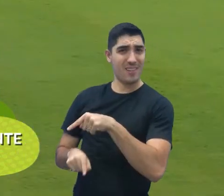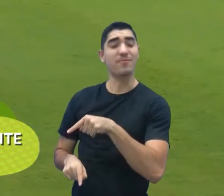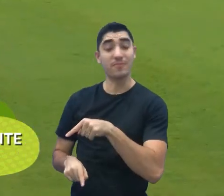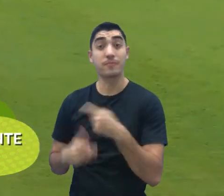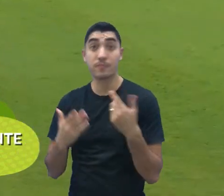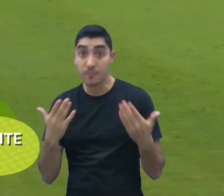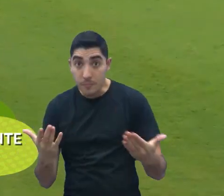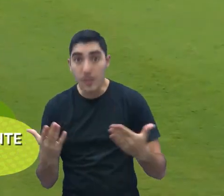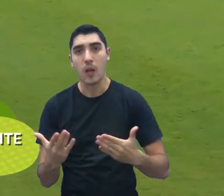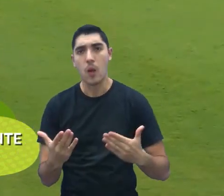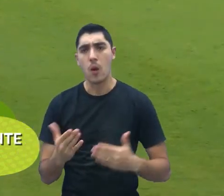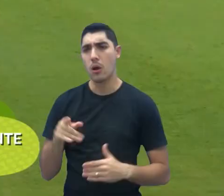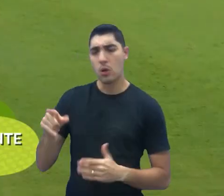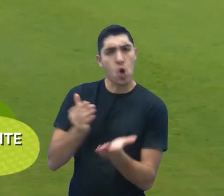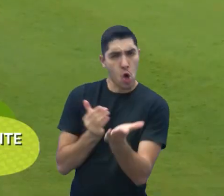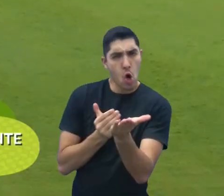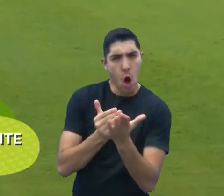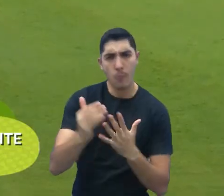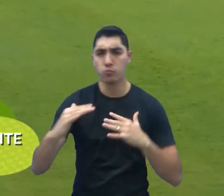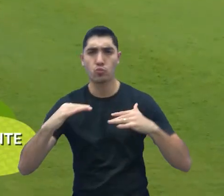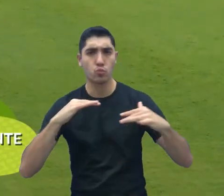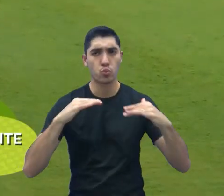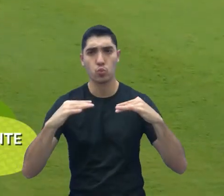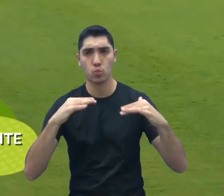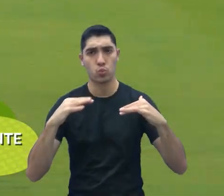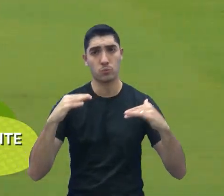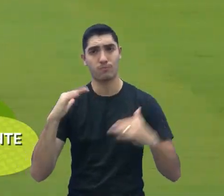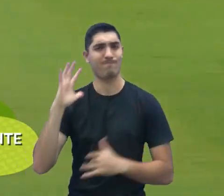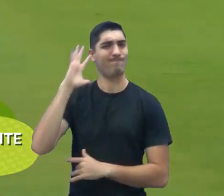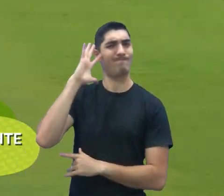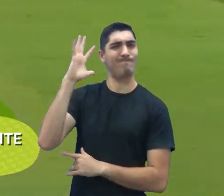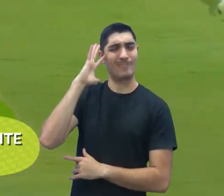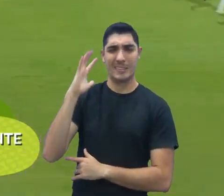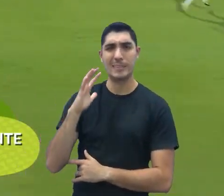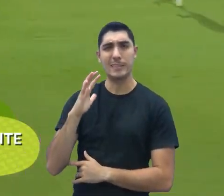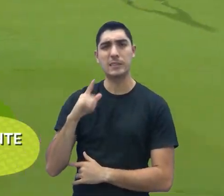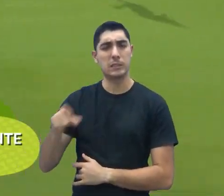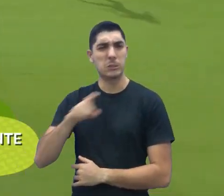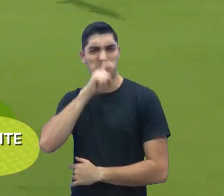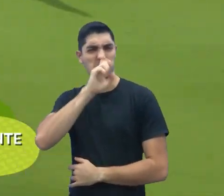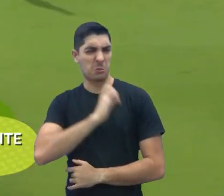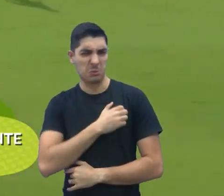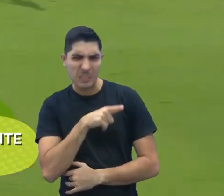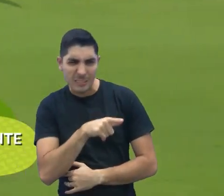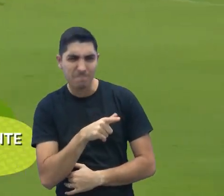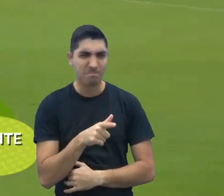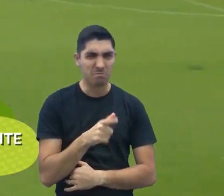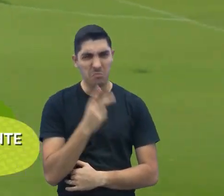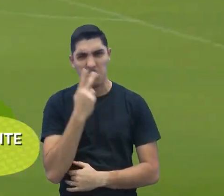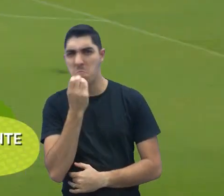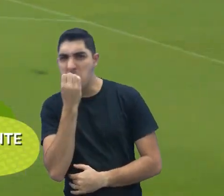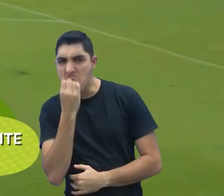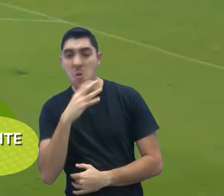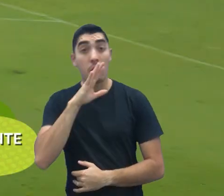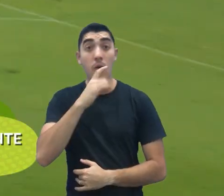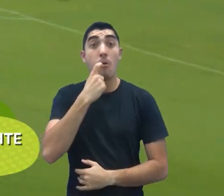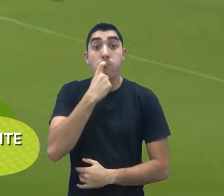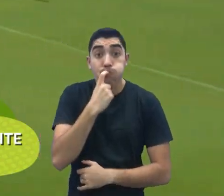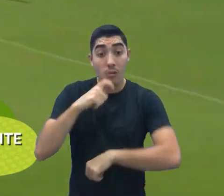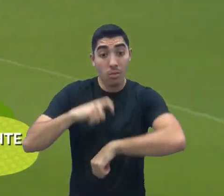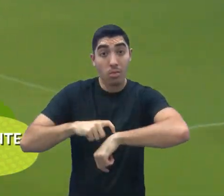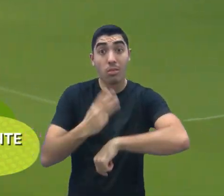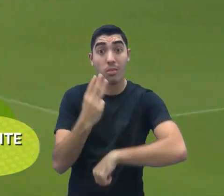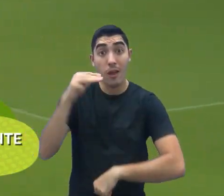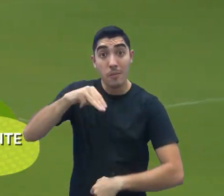havia desconfiança depois da derrota na estreia, ela foi embora logo aos 3 minutos. Rodrigo